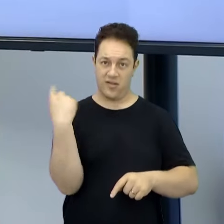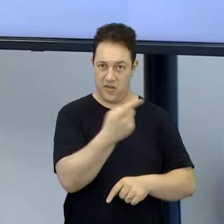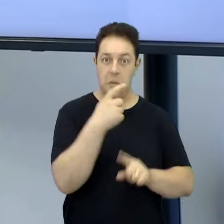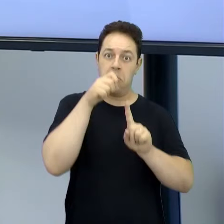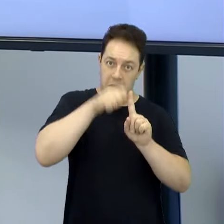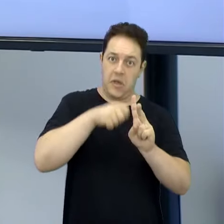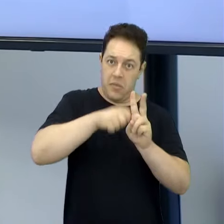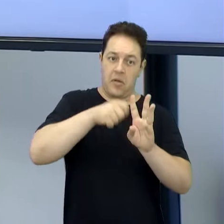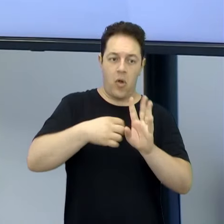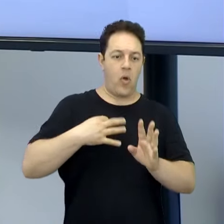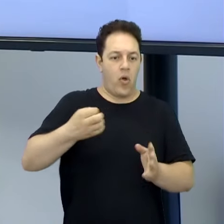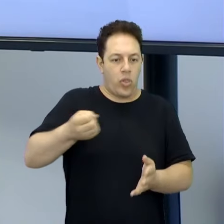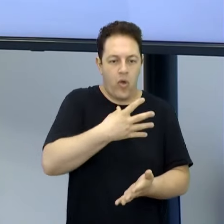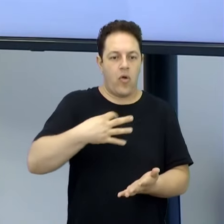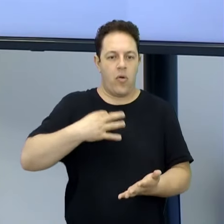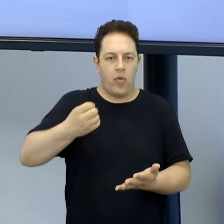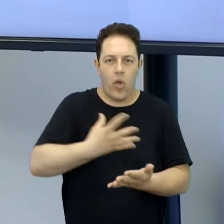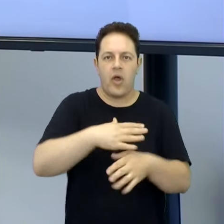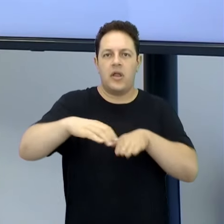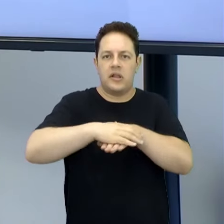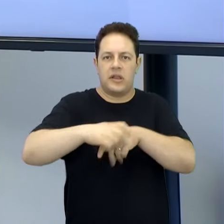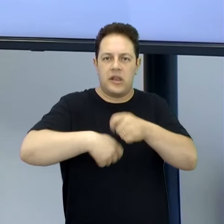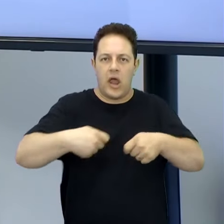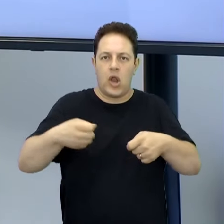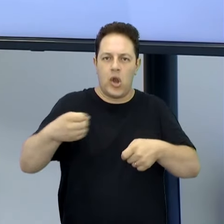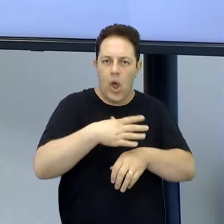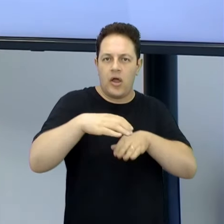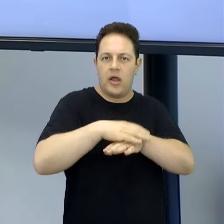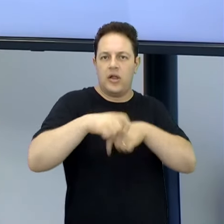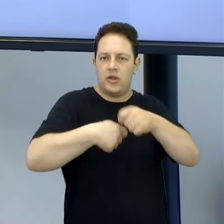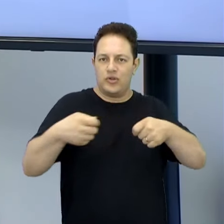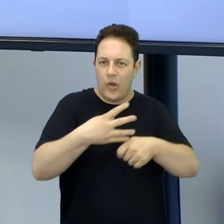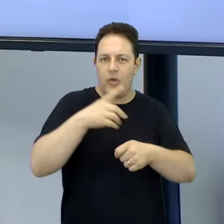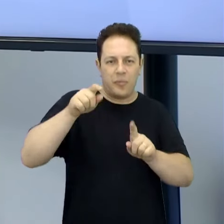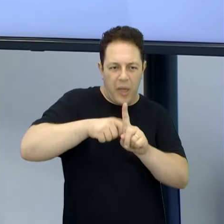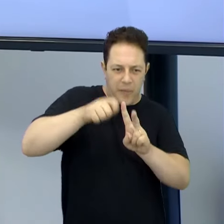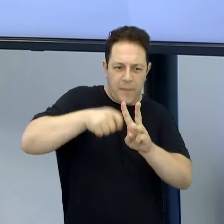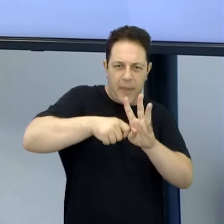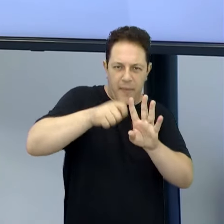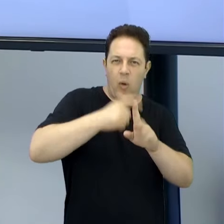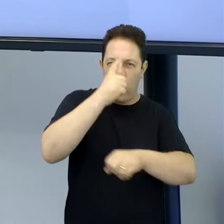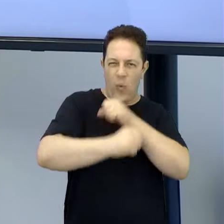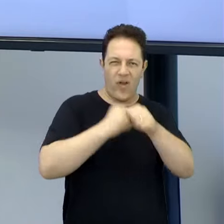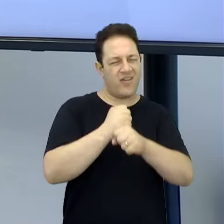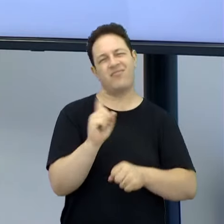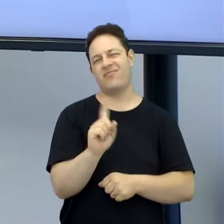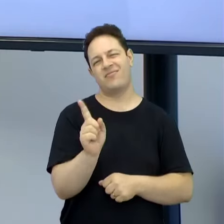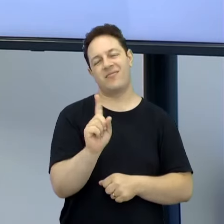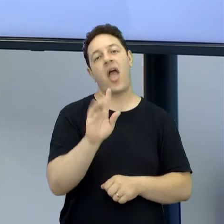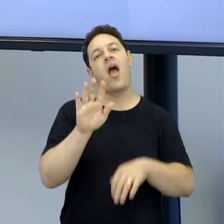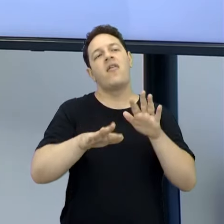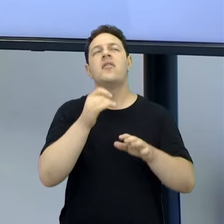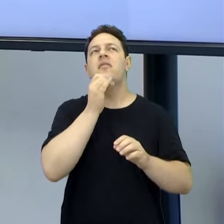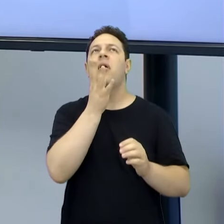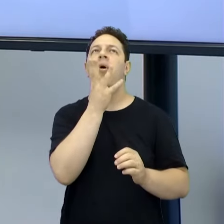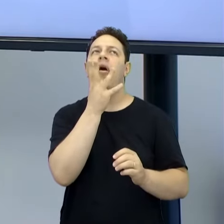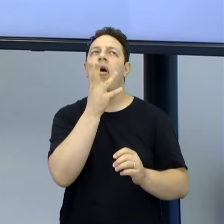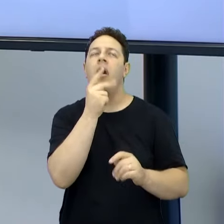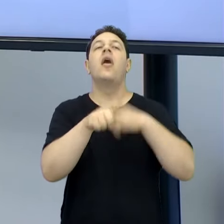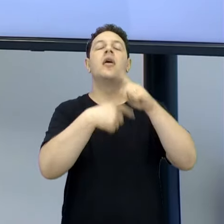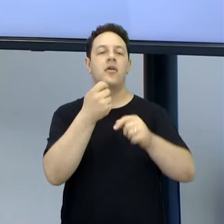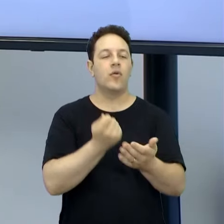roupa nova, a gente compra tênis novo. Durante os 12 meses, nem todo mês a gente compra. E aí eu coloquei uma média aí